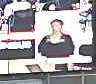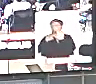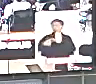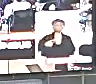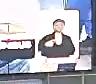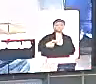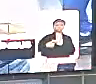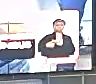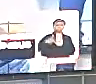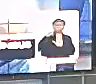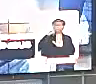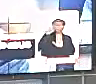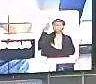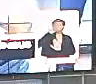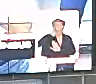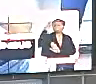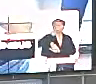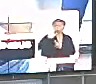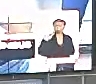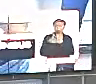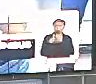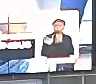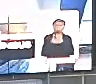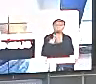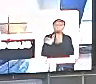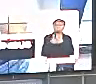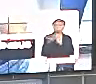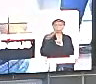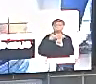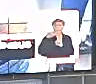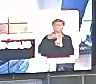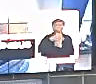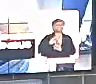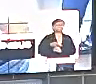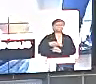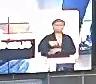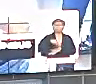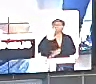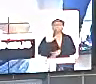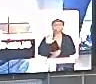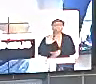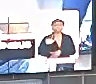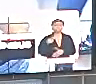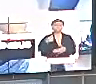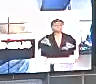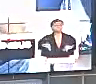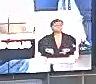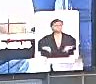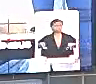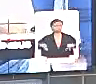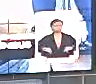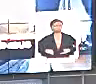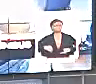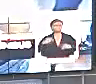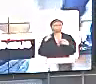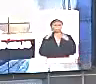invisíveis É um sofrimento muito grande passar por tanto